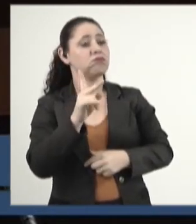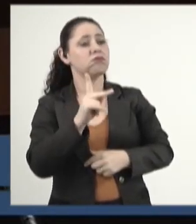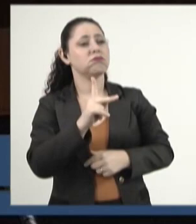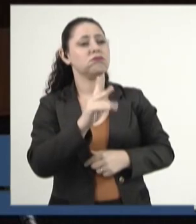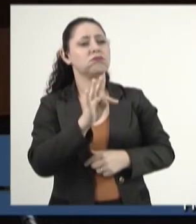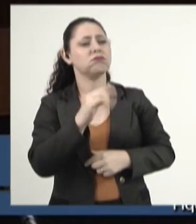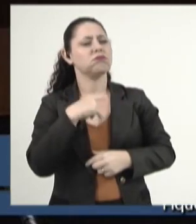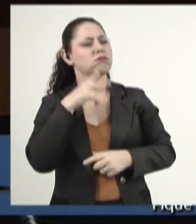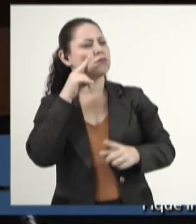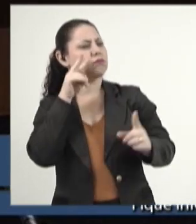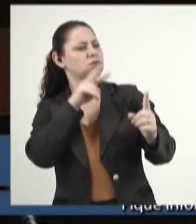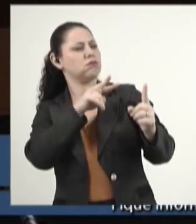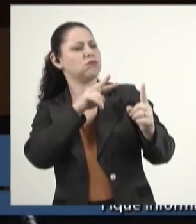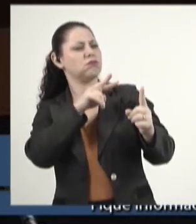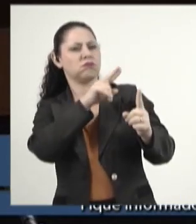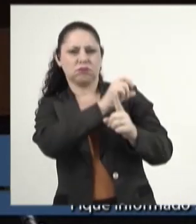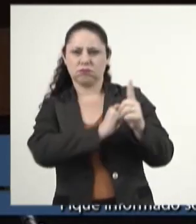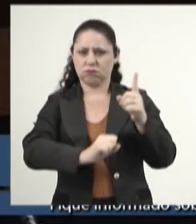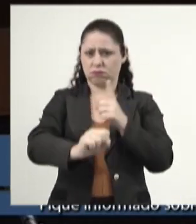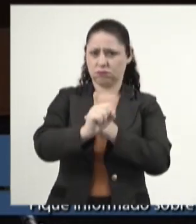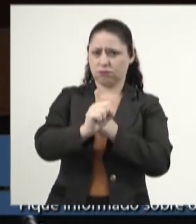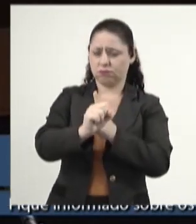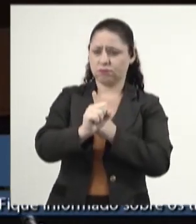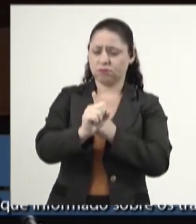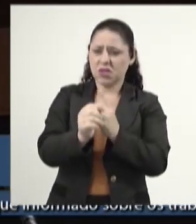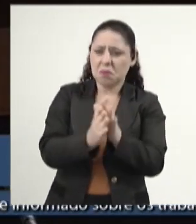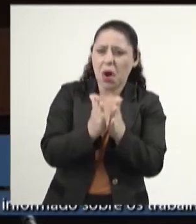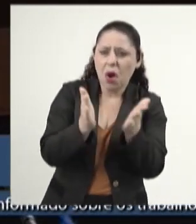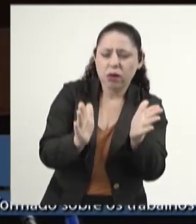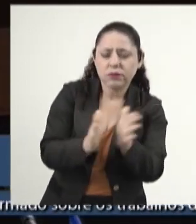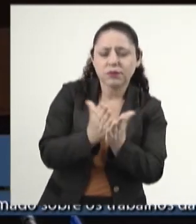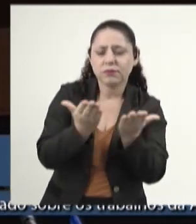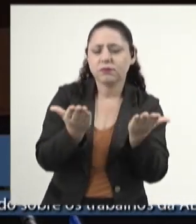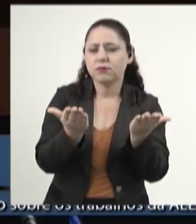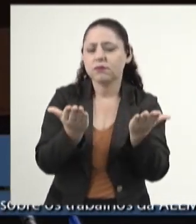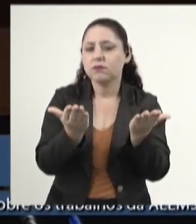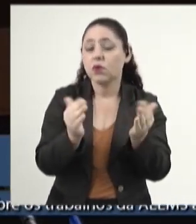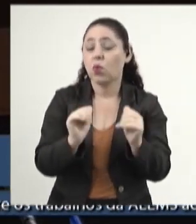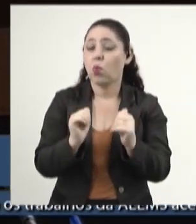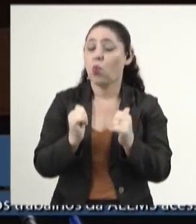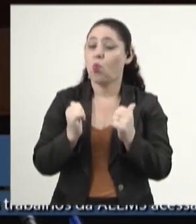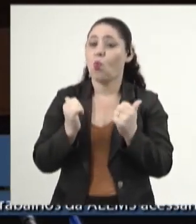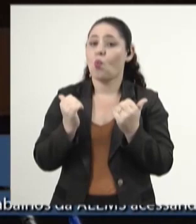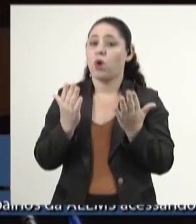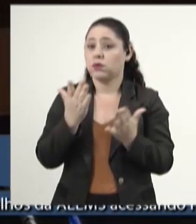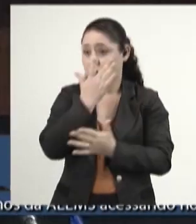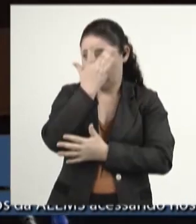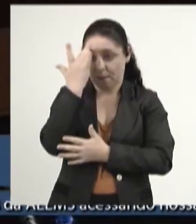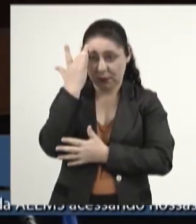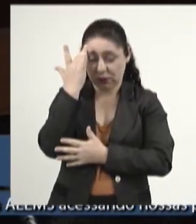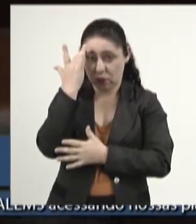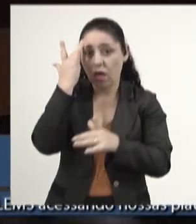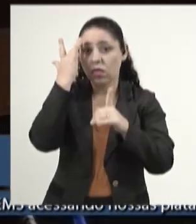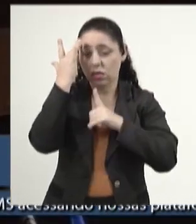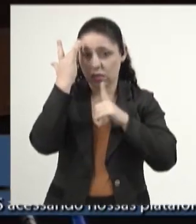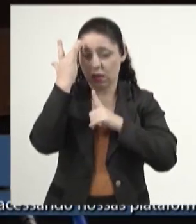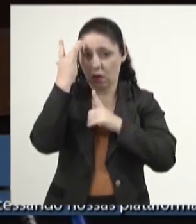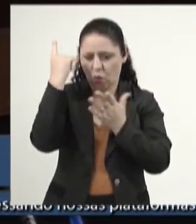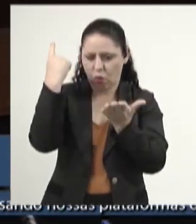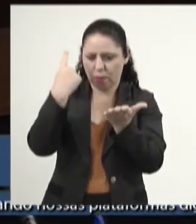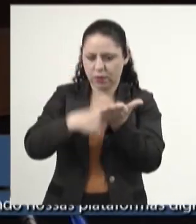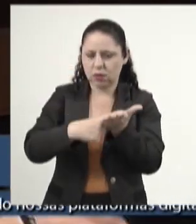tem esse olhar para a sociedade, para os mais carentes. E quando uma pessoa que tem esse